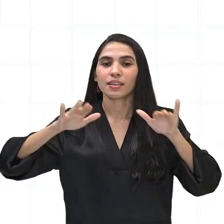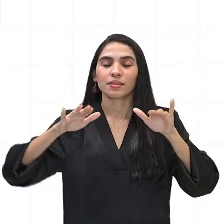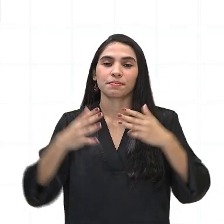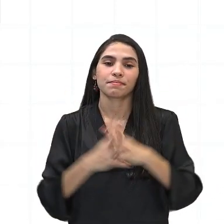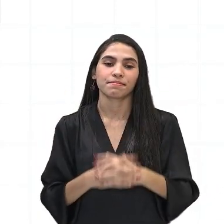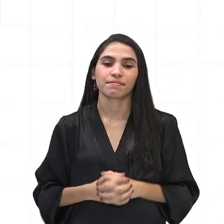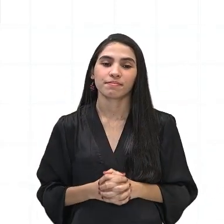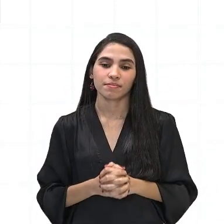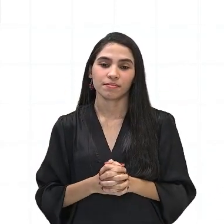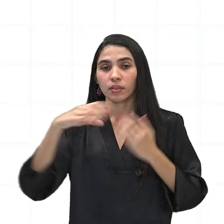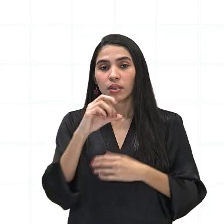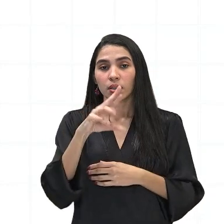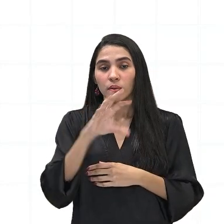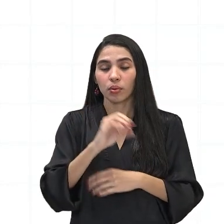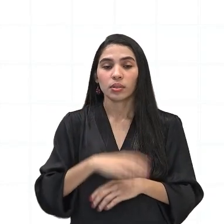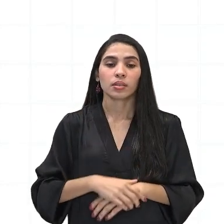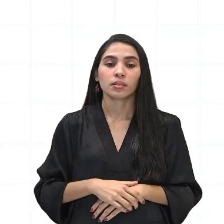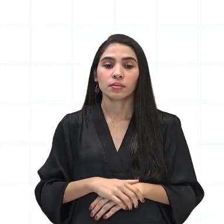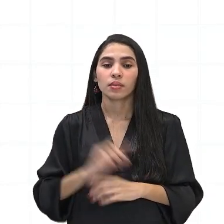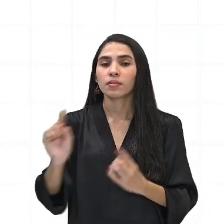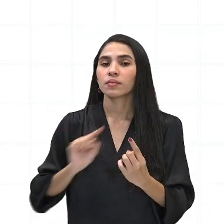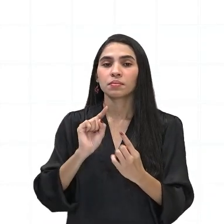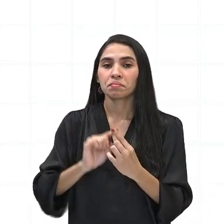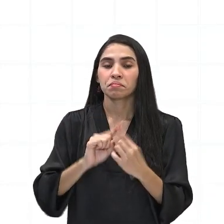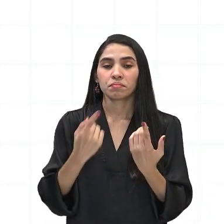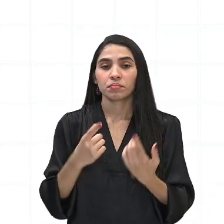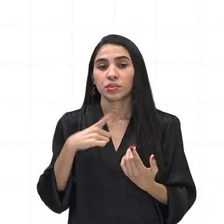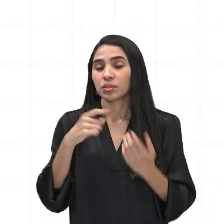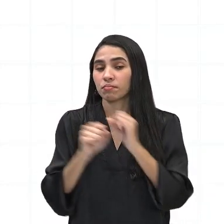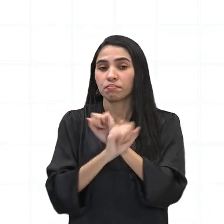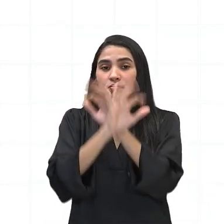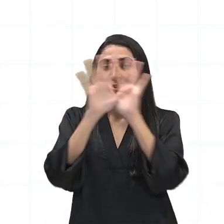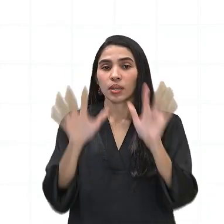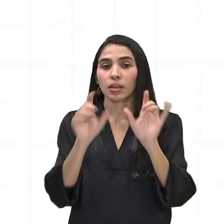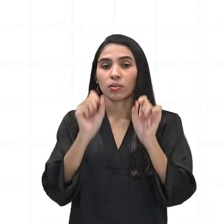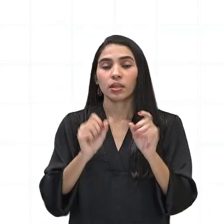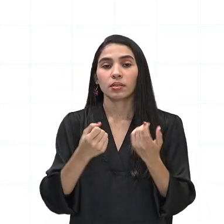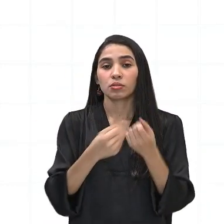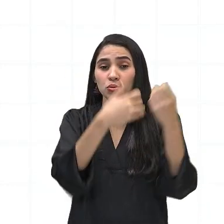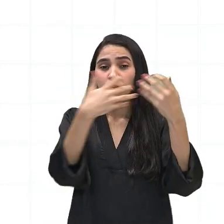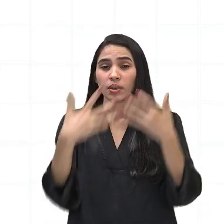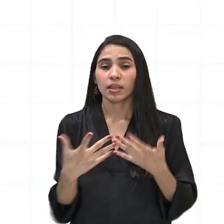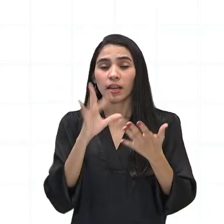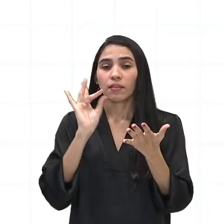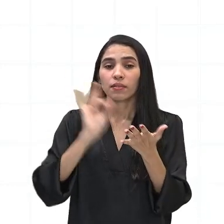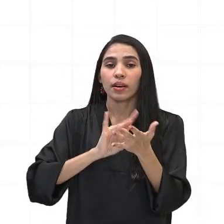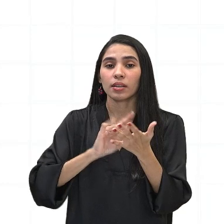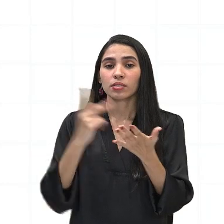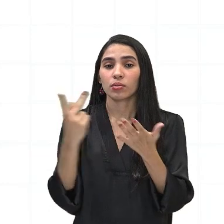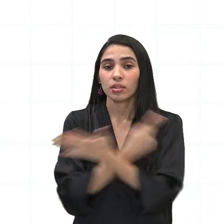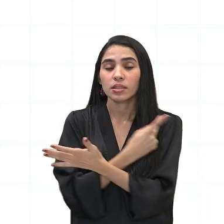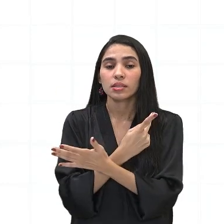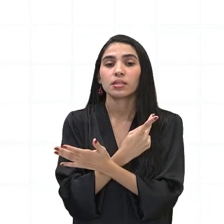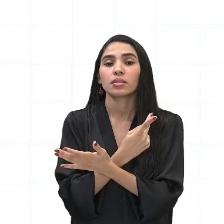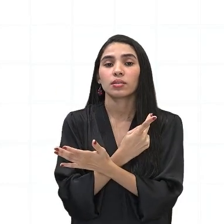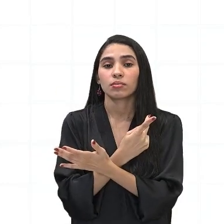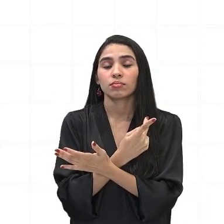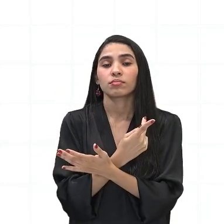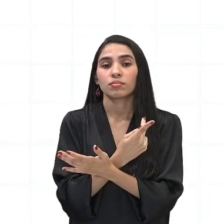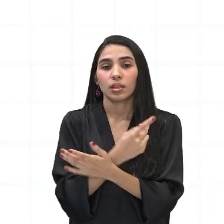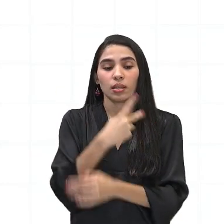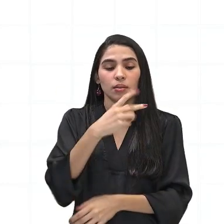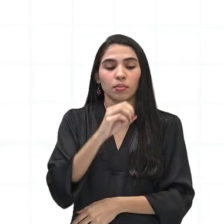fatos da realidade, para trazer aí o aspecto da reflexão, como é o caso do segundo texto, né? E aí a crônica